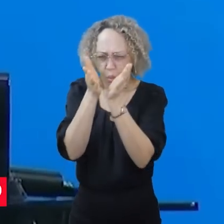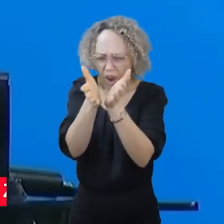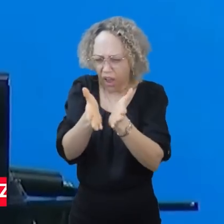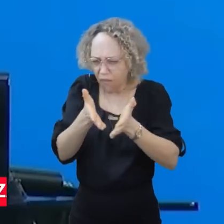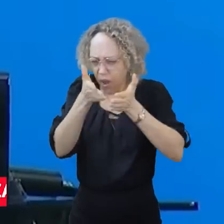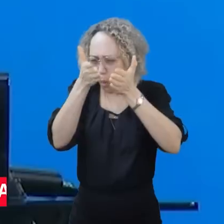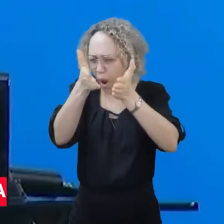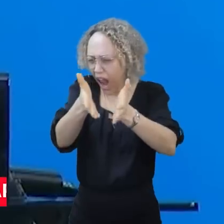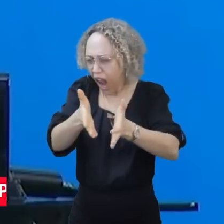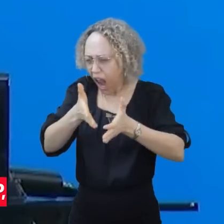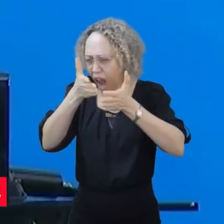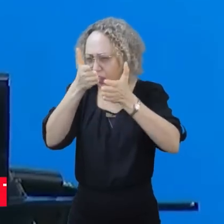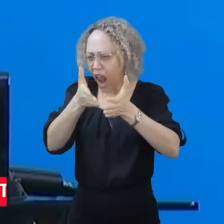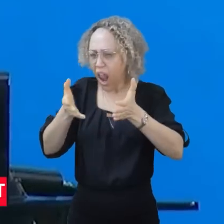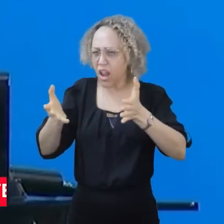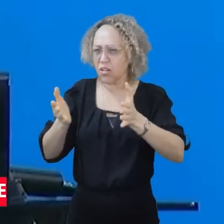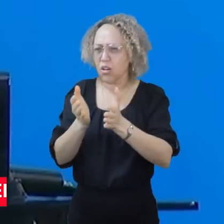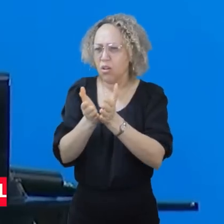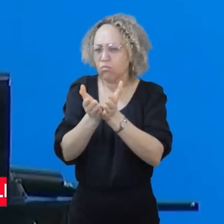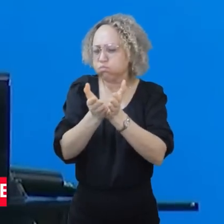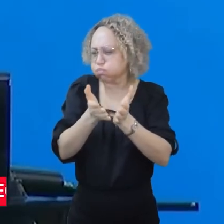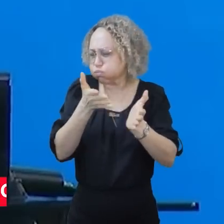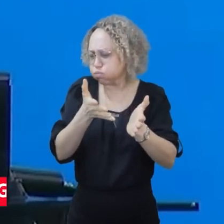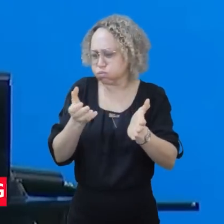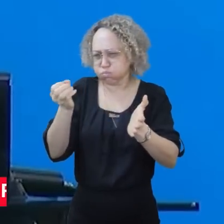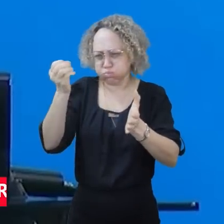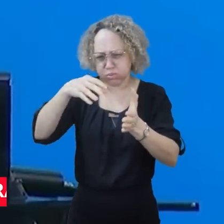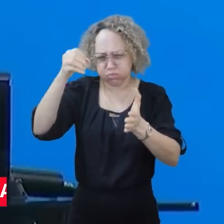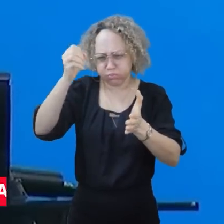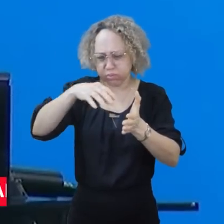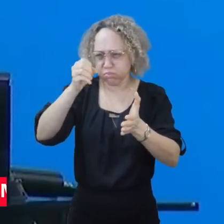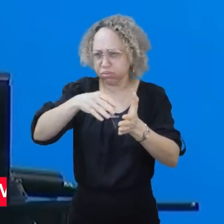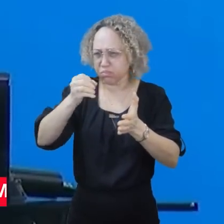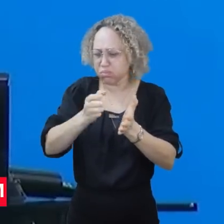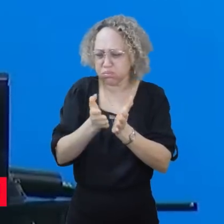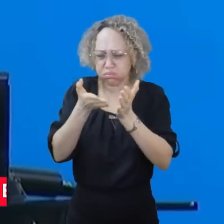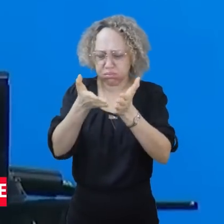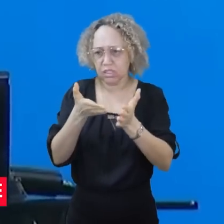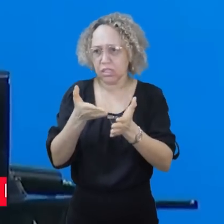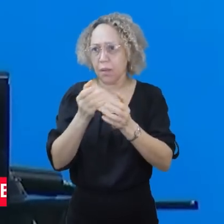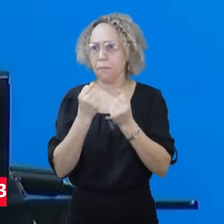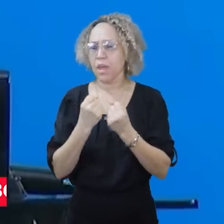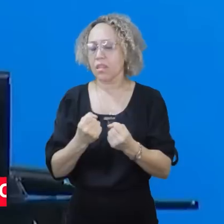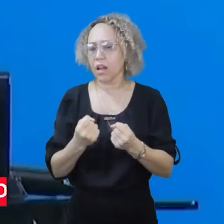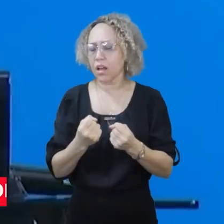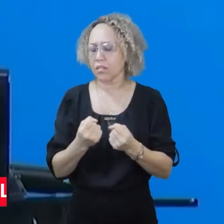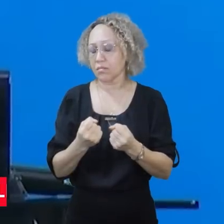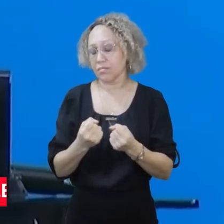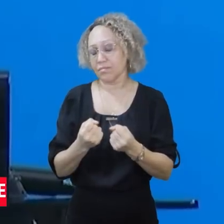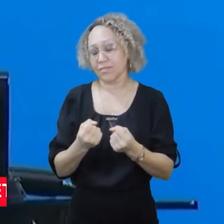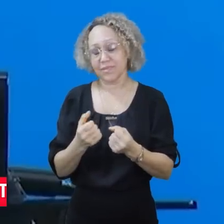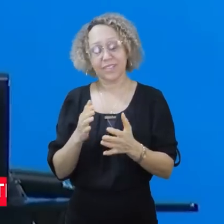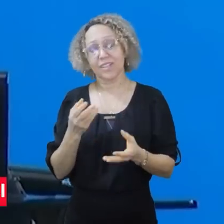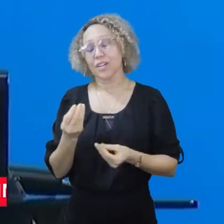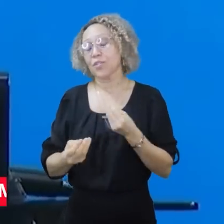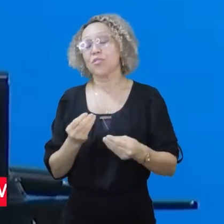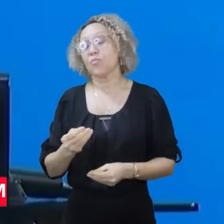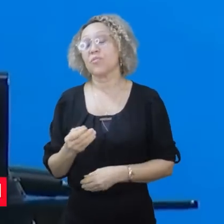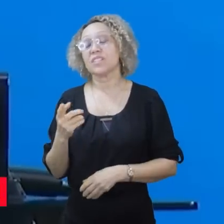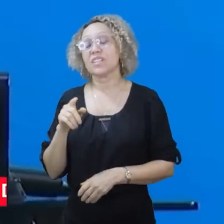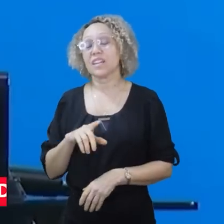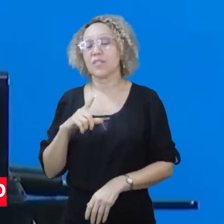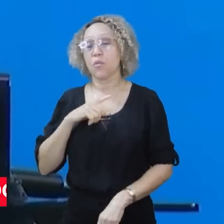muito carregado, e faz as coisas que estão acontecendo lá. Ninguém brinca de que o mundo